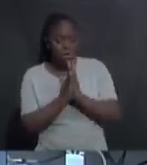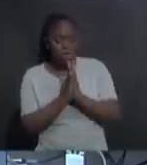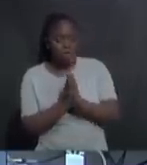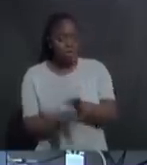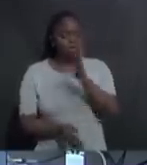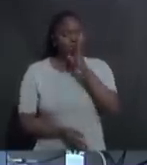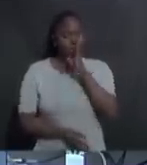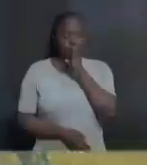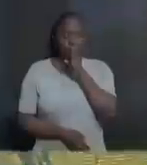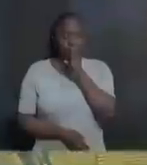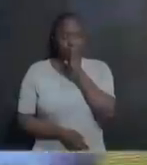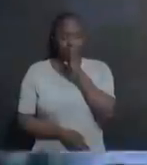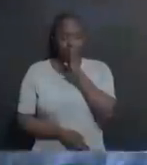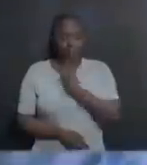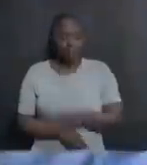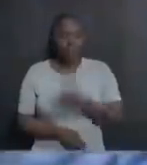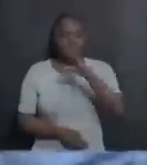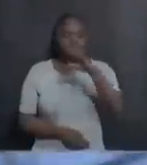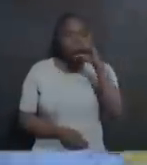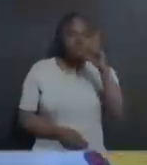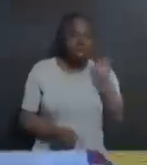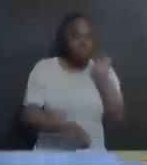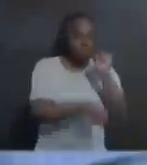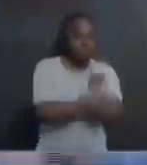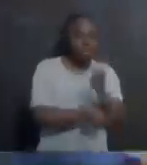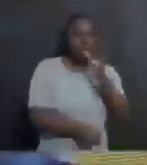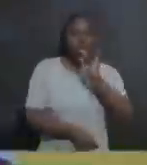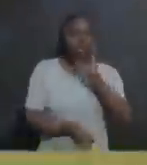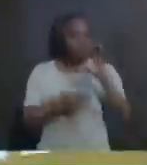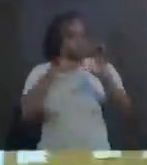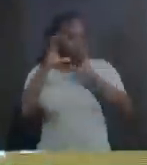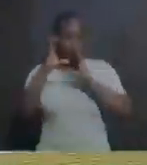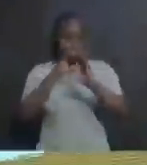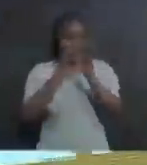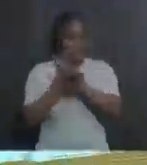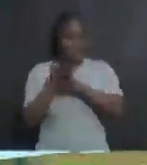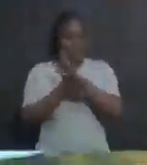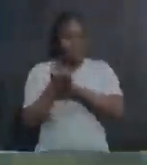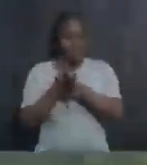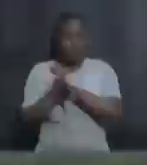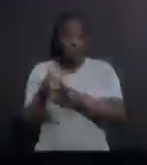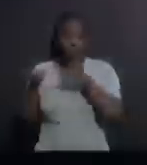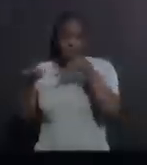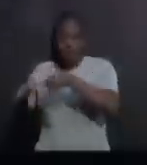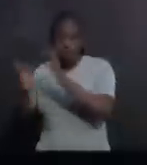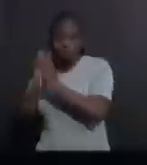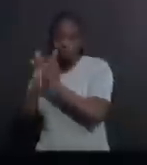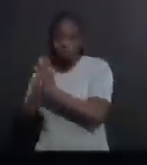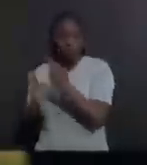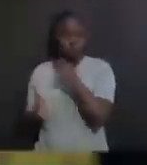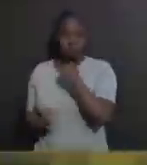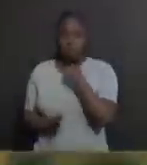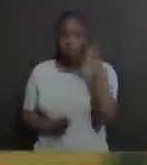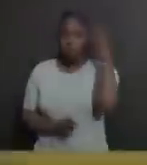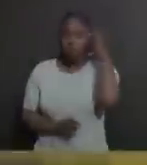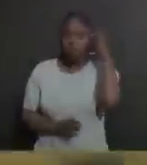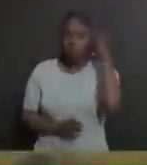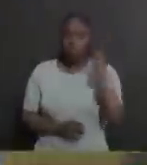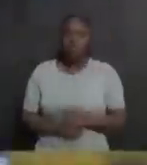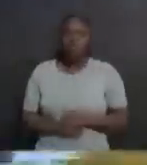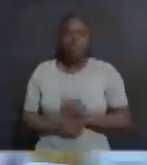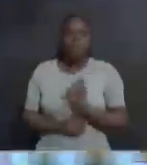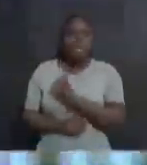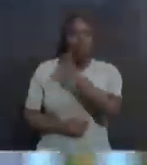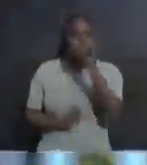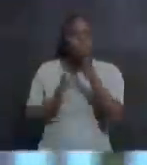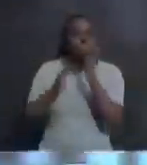não. Desliga o CD, não fica cantando nada. Uma coisa que não pode ter nos quartos de oração é som. Um dia Jesus falou comigo, não quero